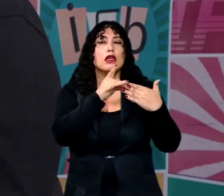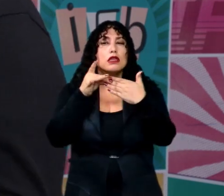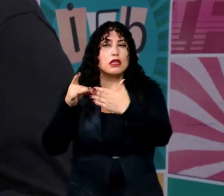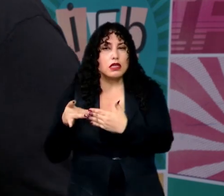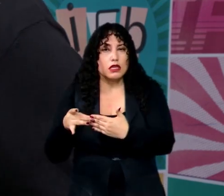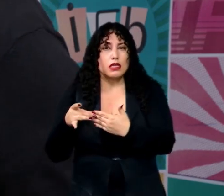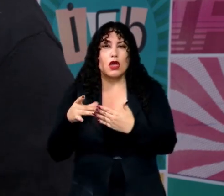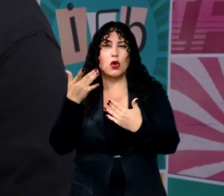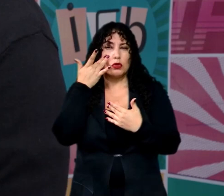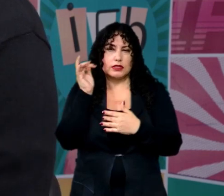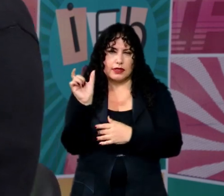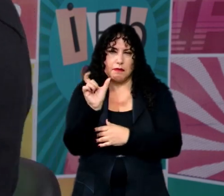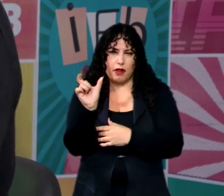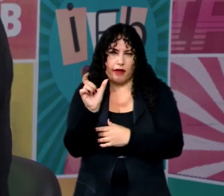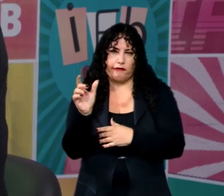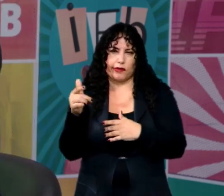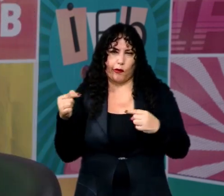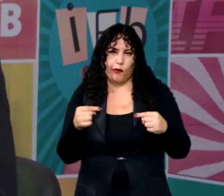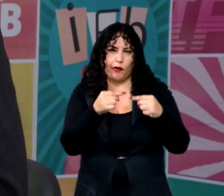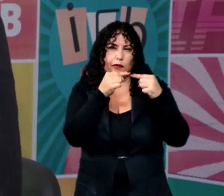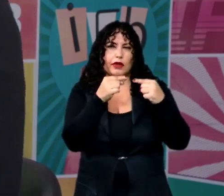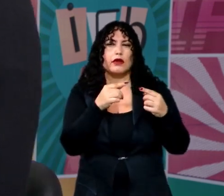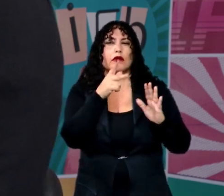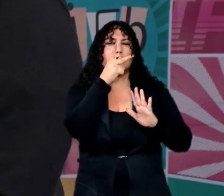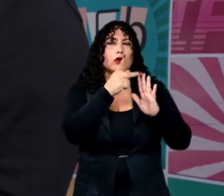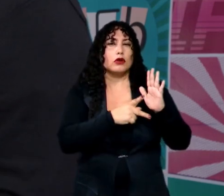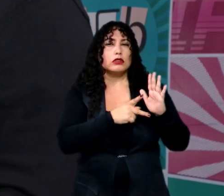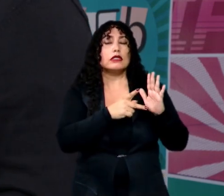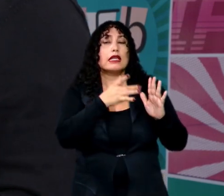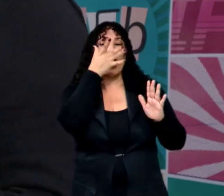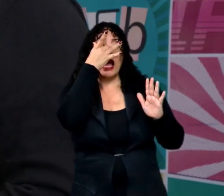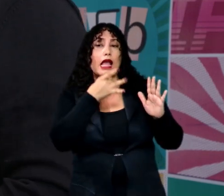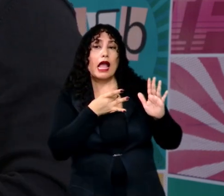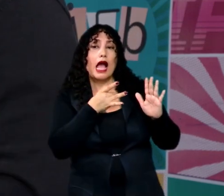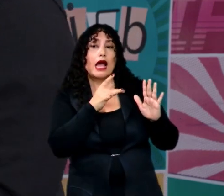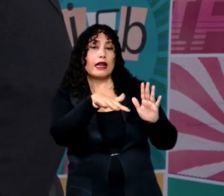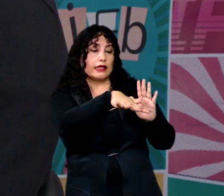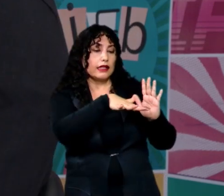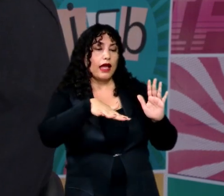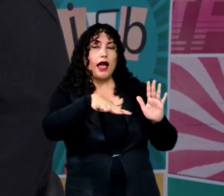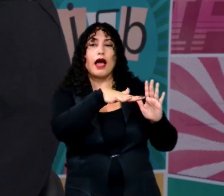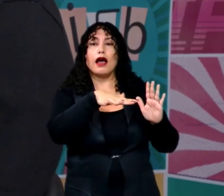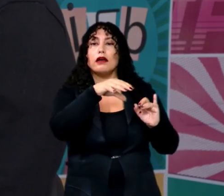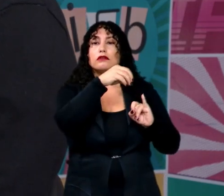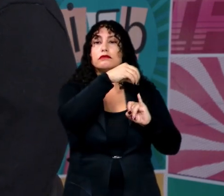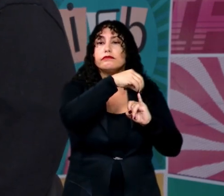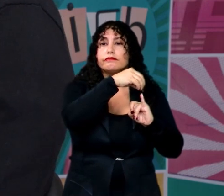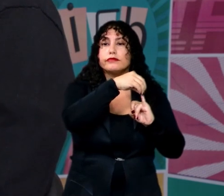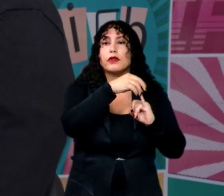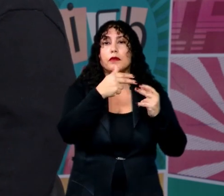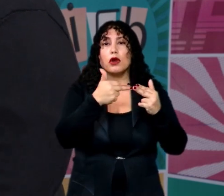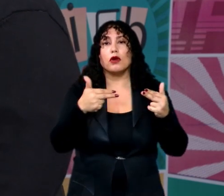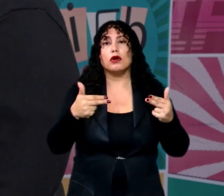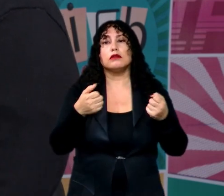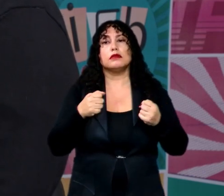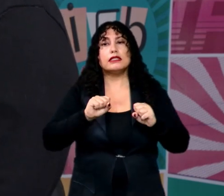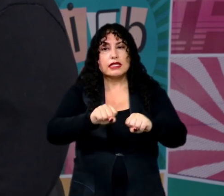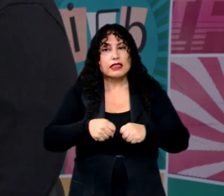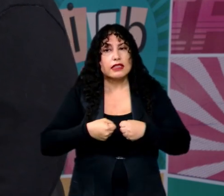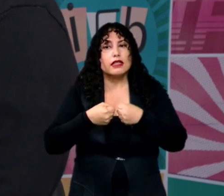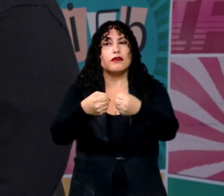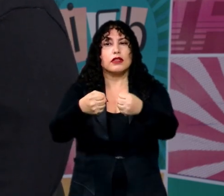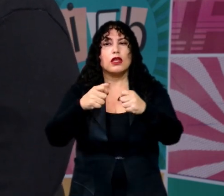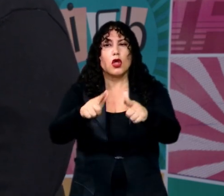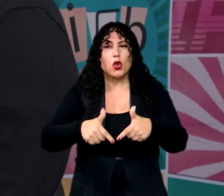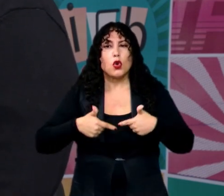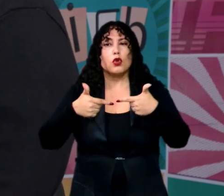não sei se seria a melhor palavra, mas os projetos que trazem a cara das áreas, entendeu? Então é uma coisa que a gente precisa defender e lutar,